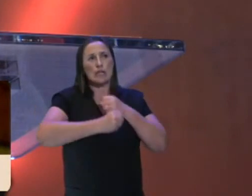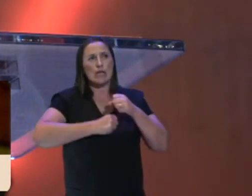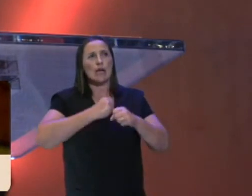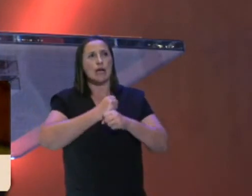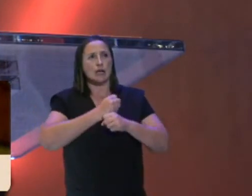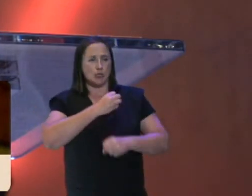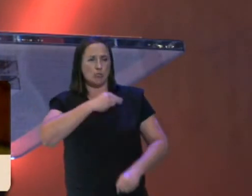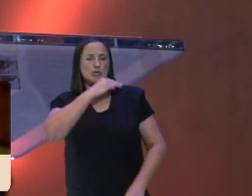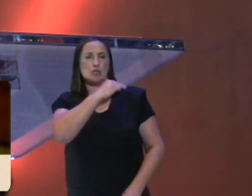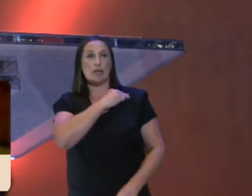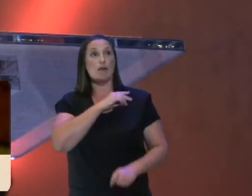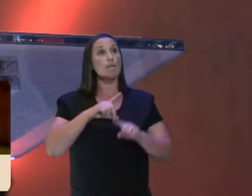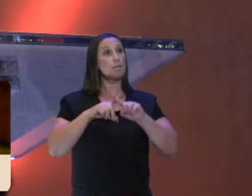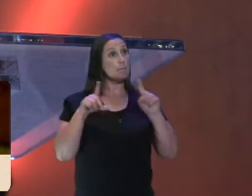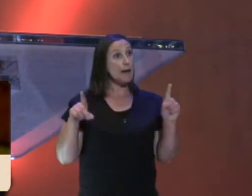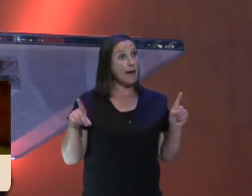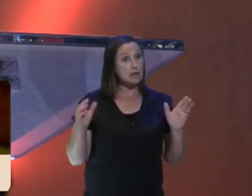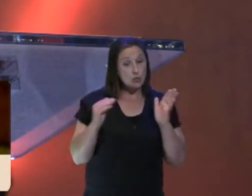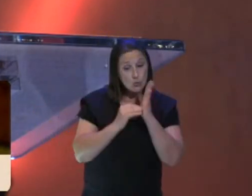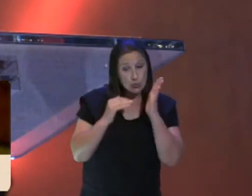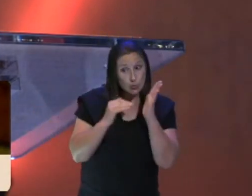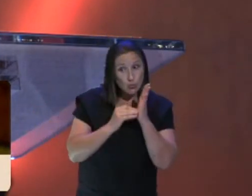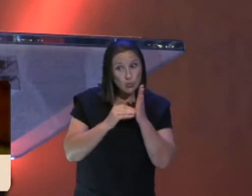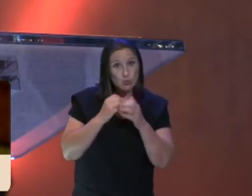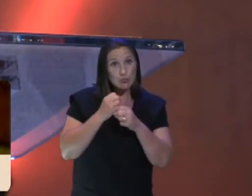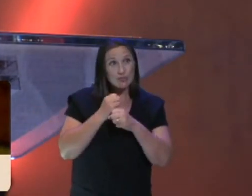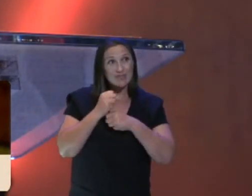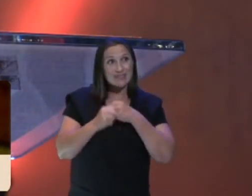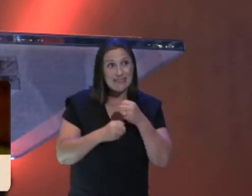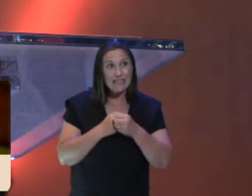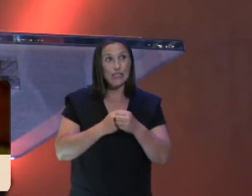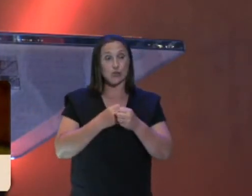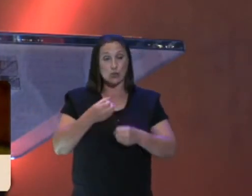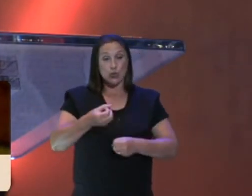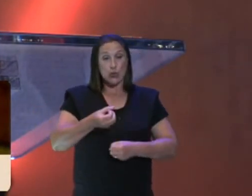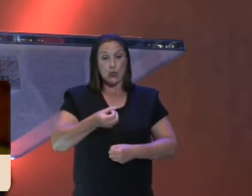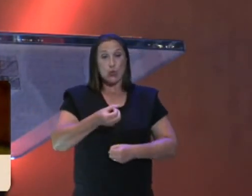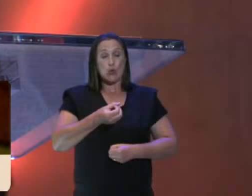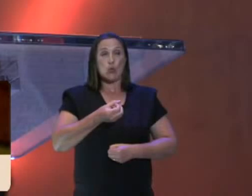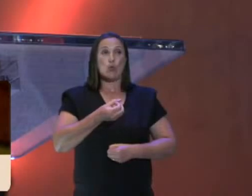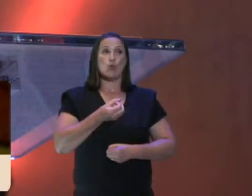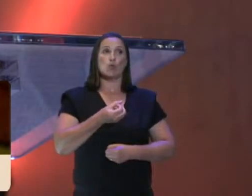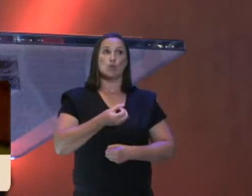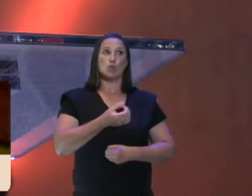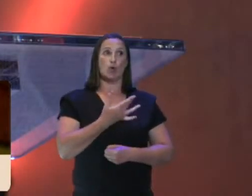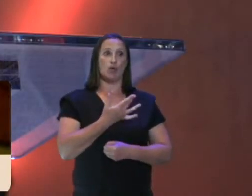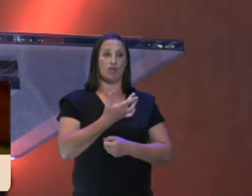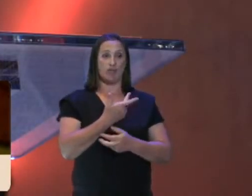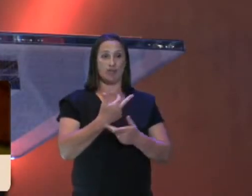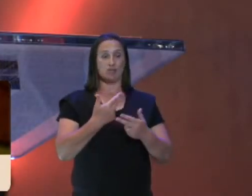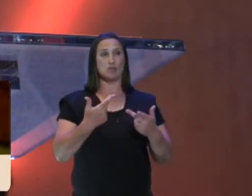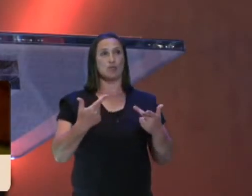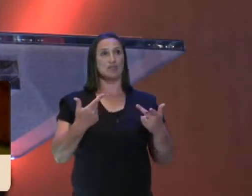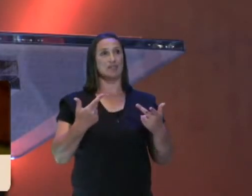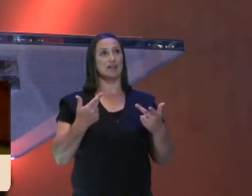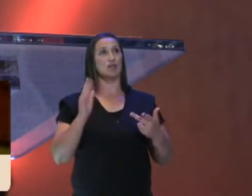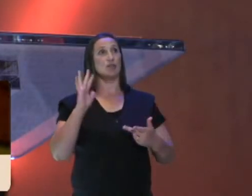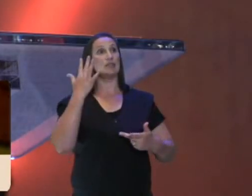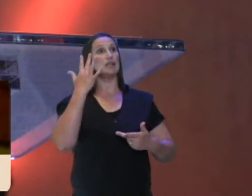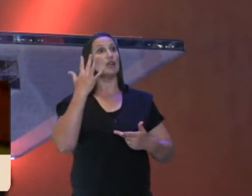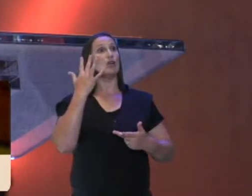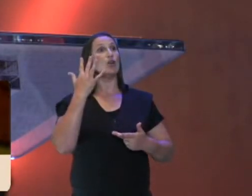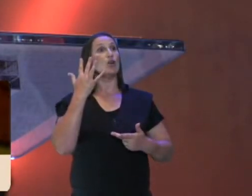mas nesses últimos anos, algo tremendo aconteceu. Os índios começaram a ler a Bíblia, que a gente